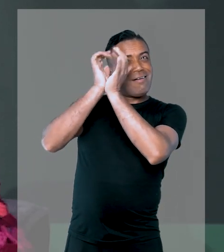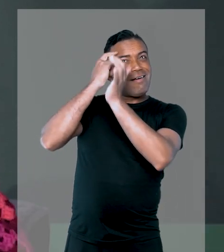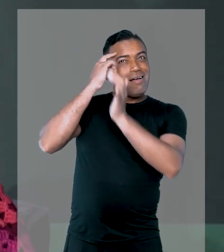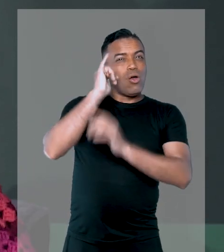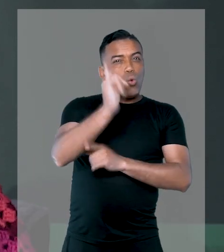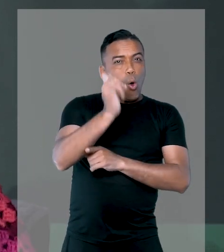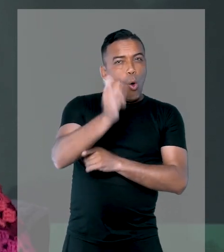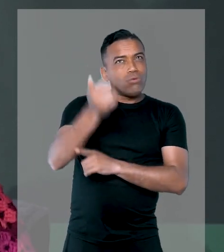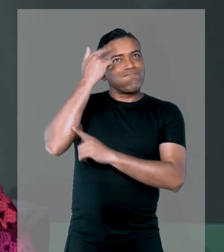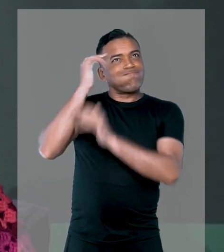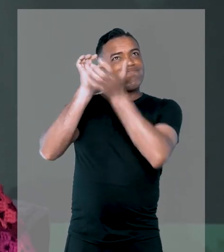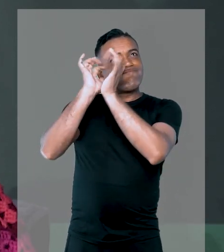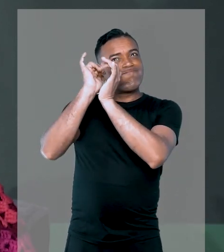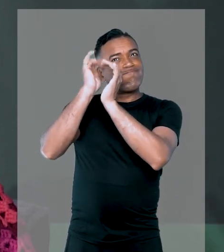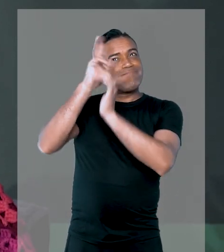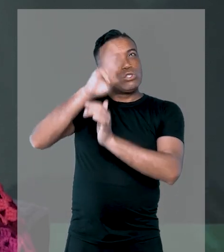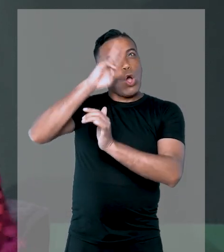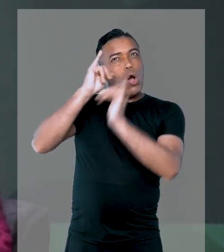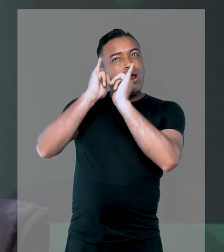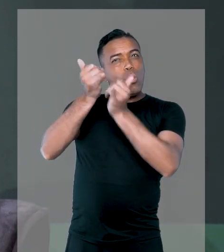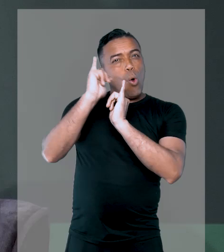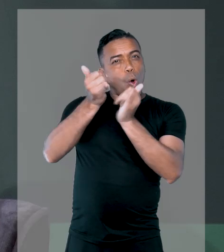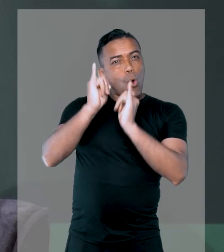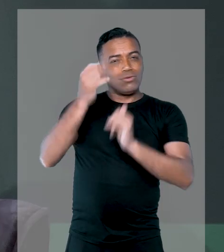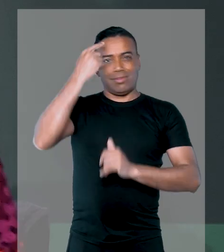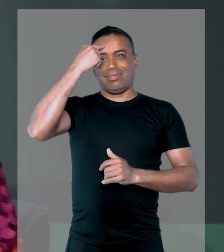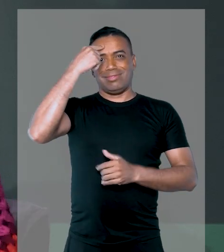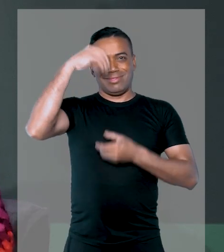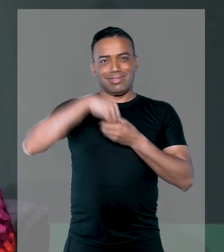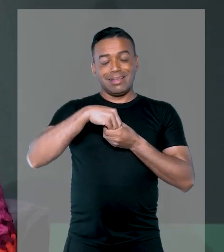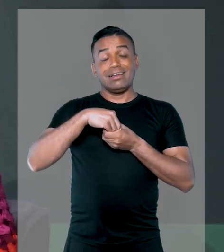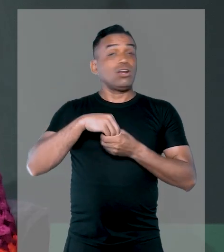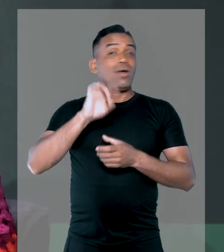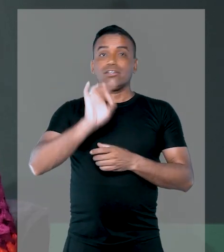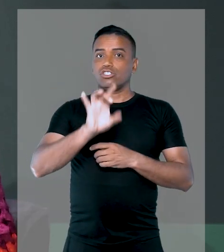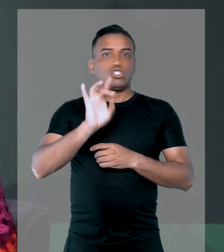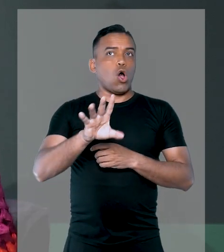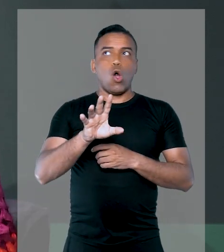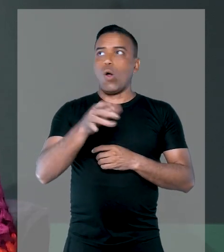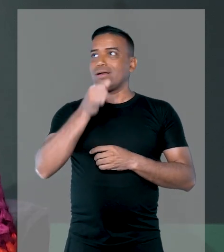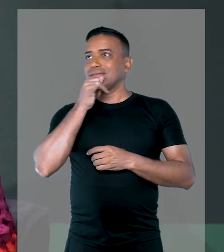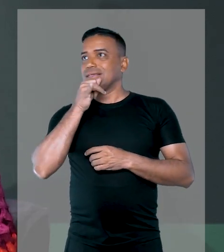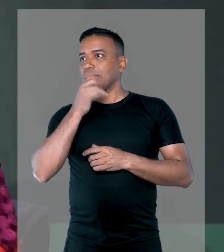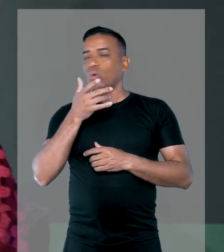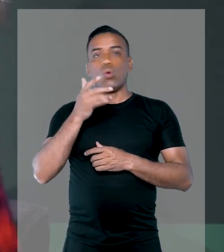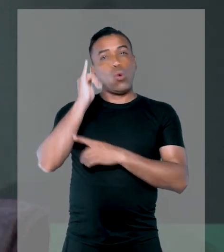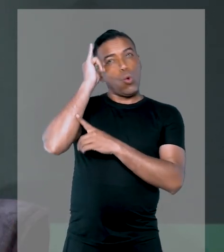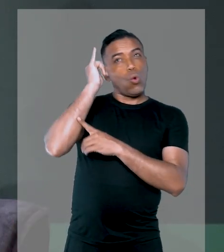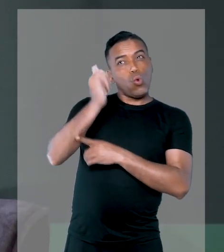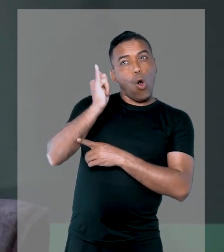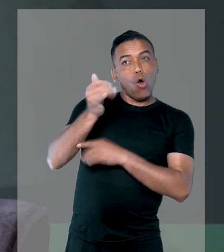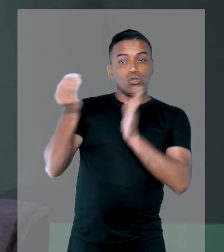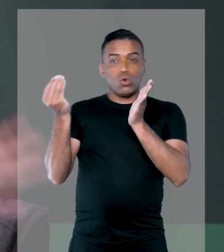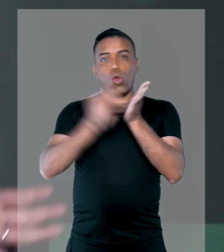cabeça, porque, assim, não é só, pelo menos eu acho isso, Não é só você pegar contos, colocar